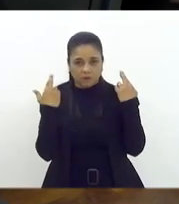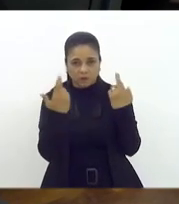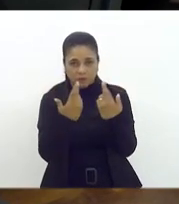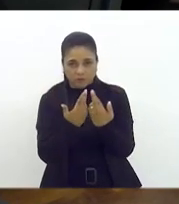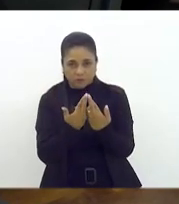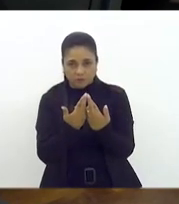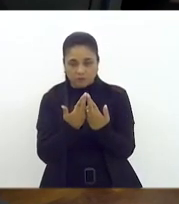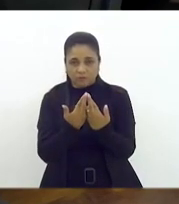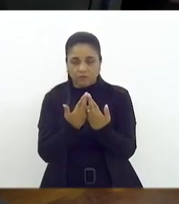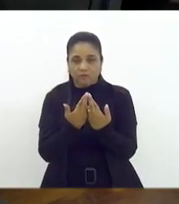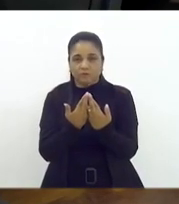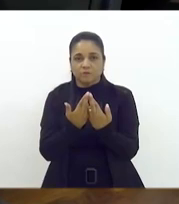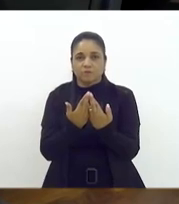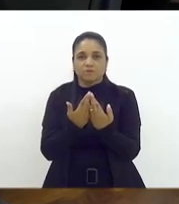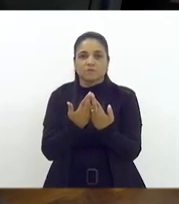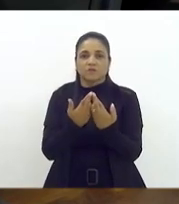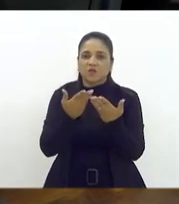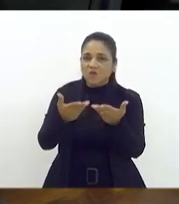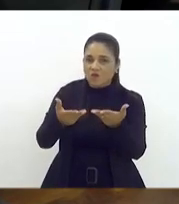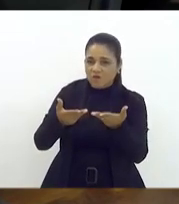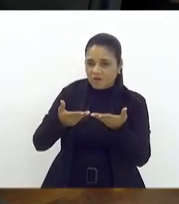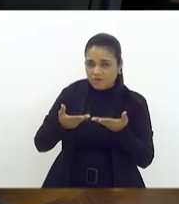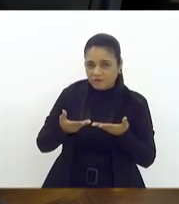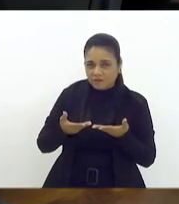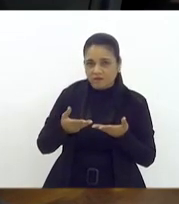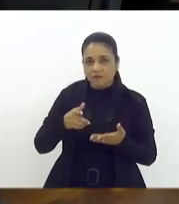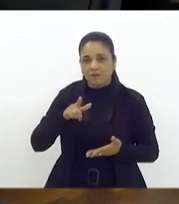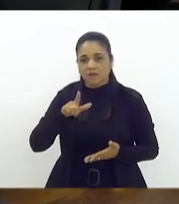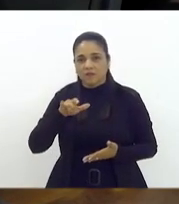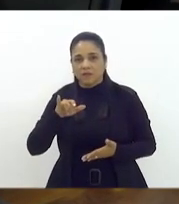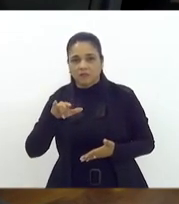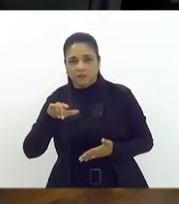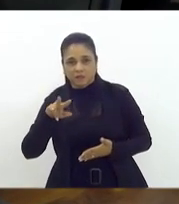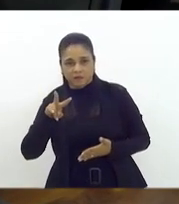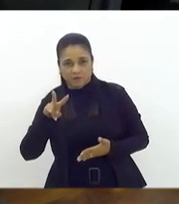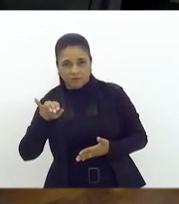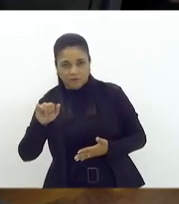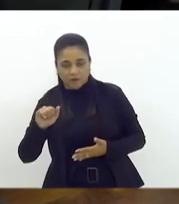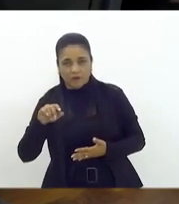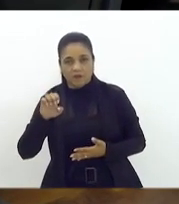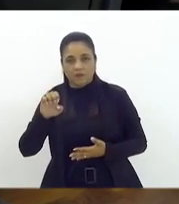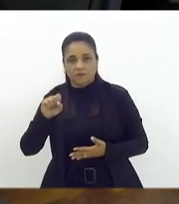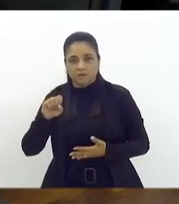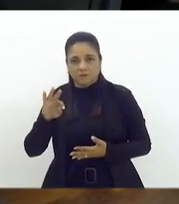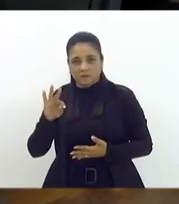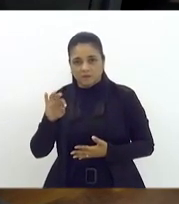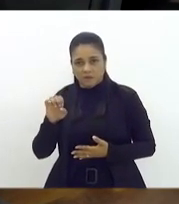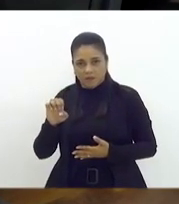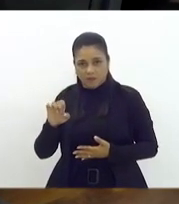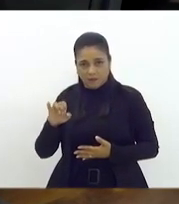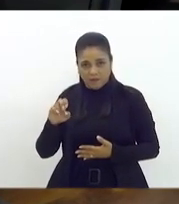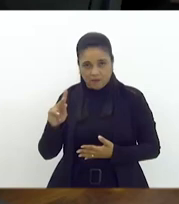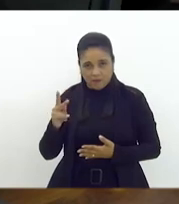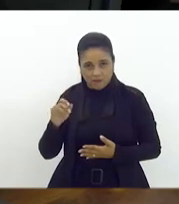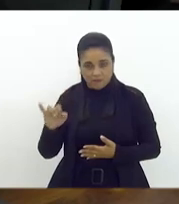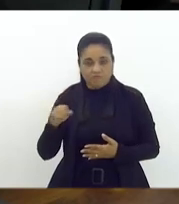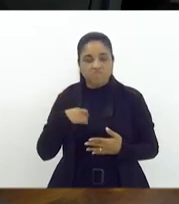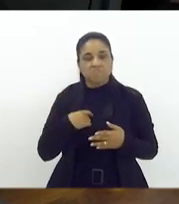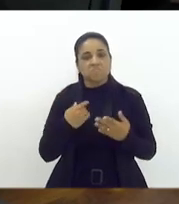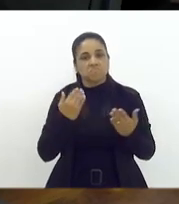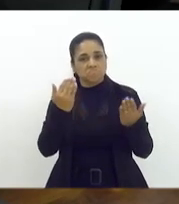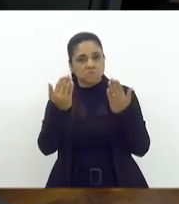a leitiva da convidada Lilian Stein que é phd em psicologia já